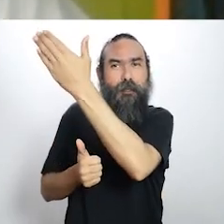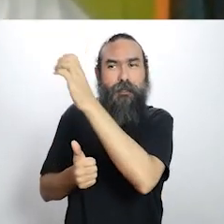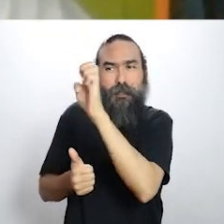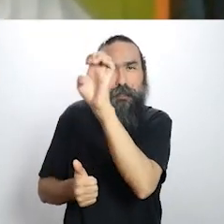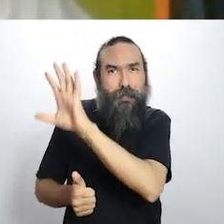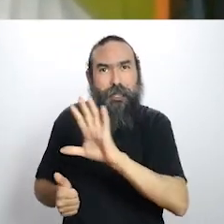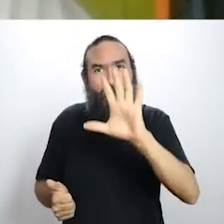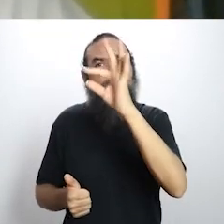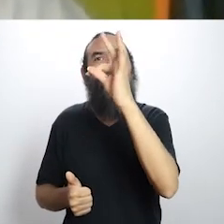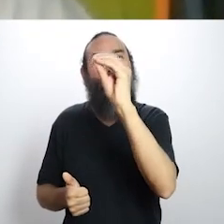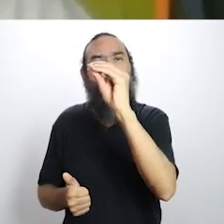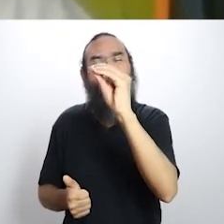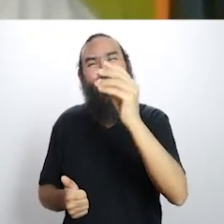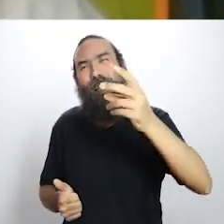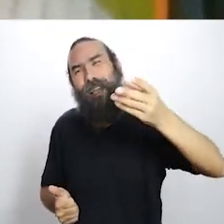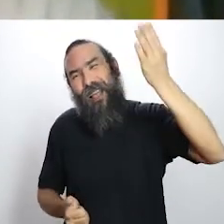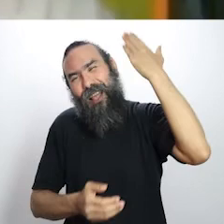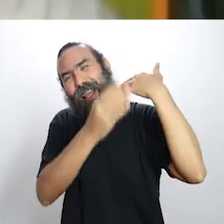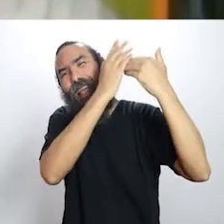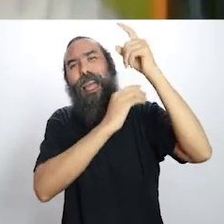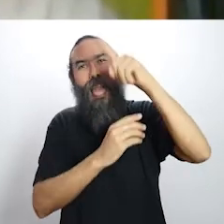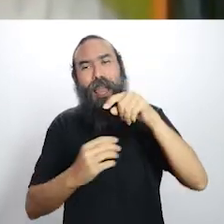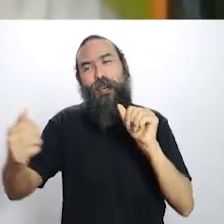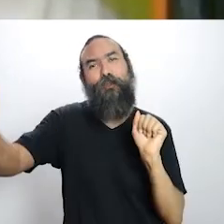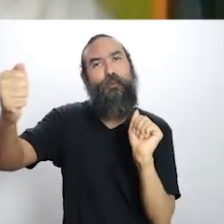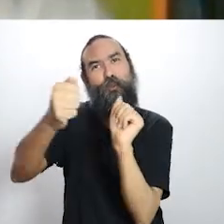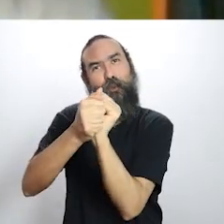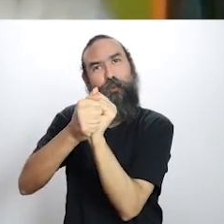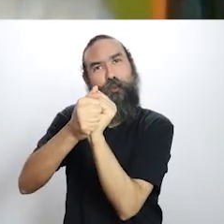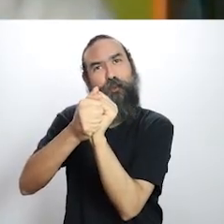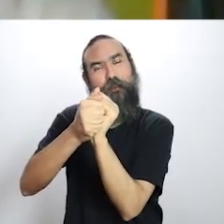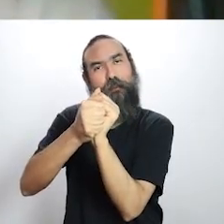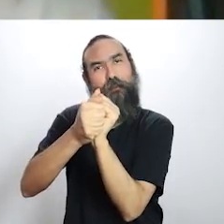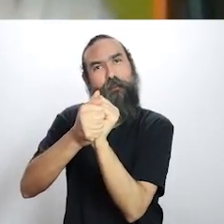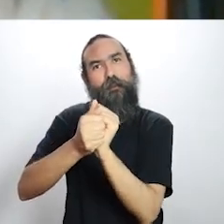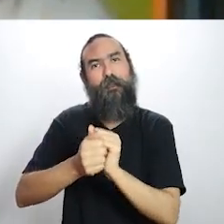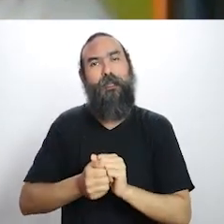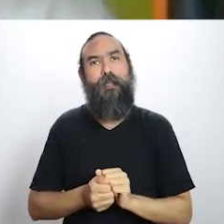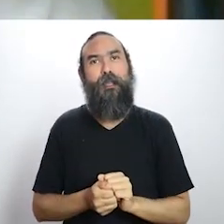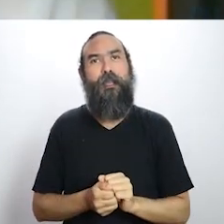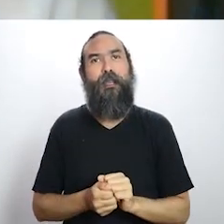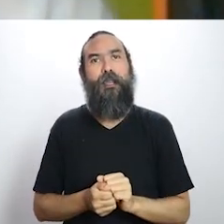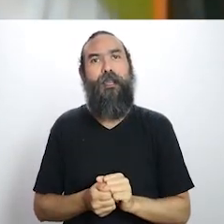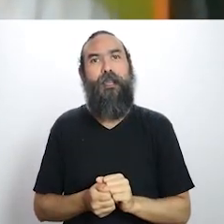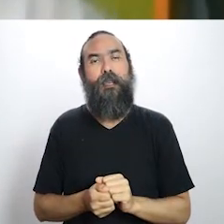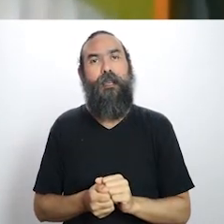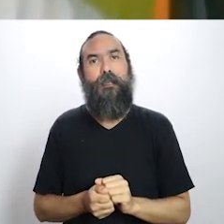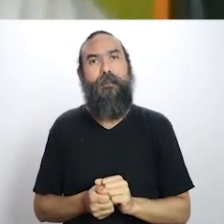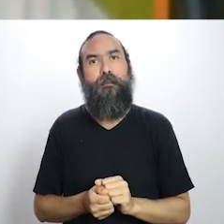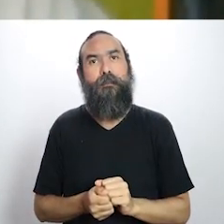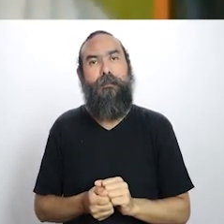era Goiás todo, era um corredor só de